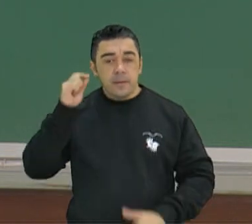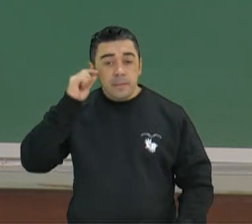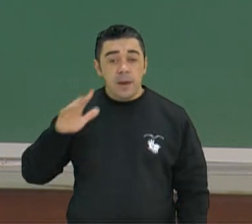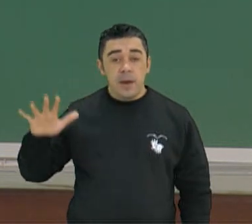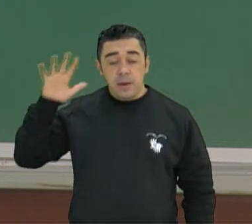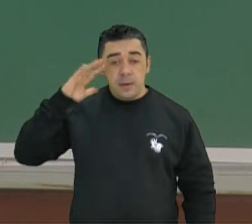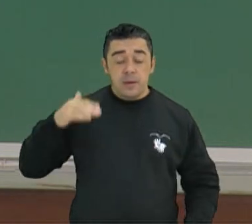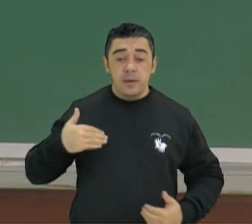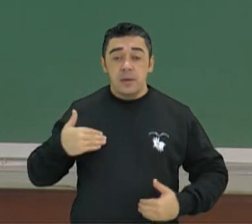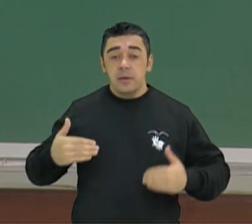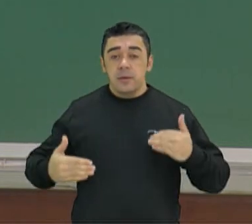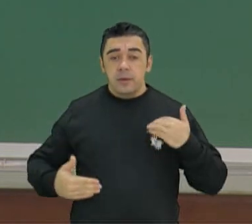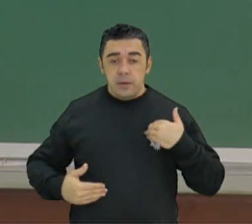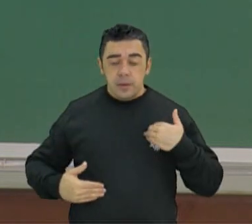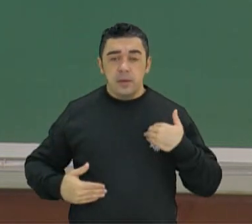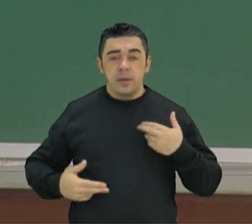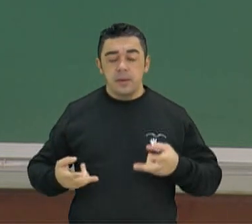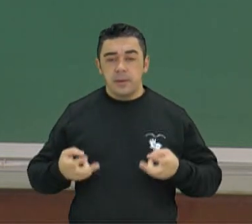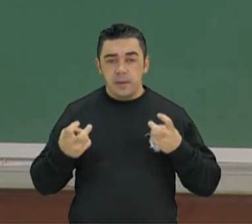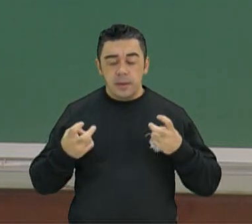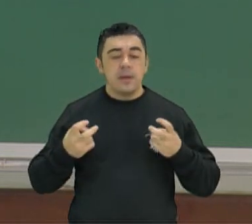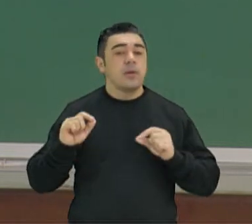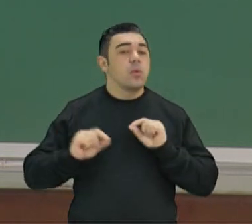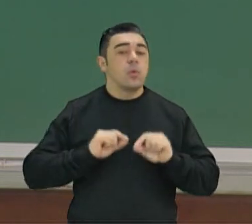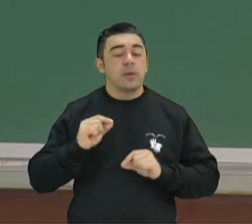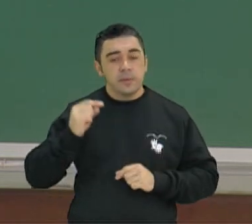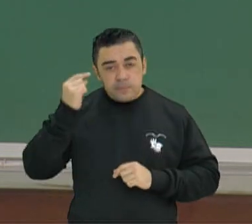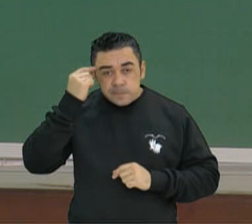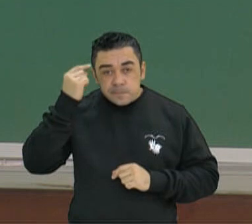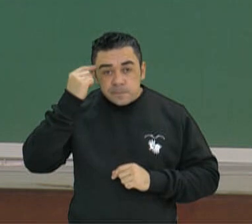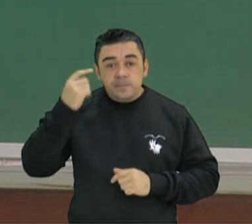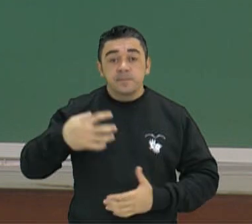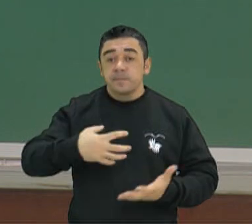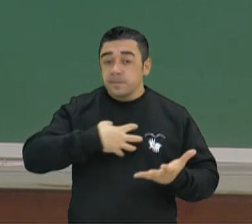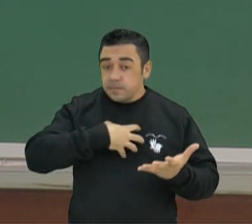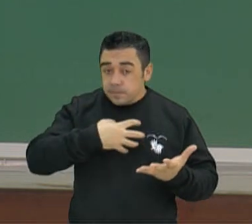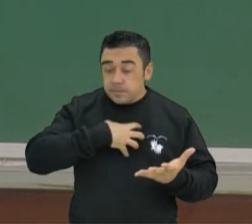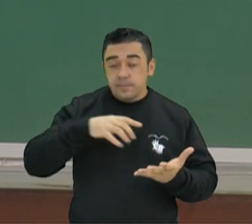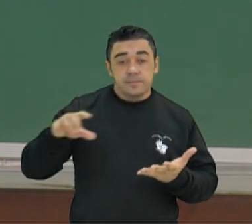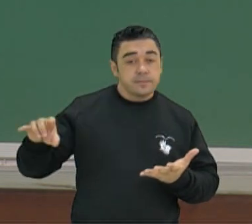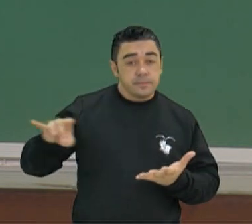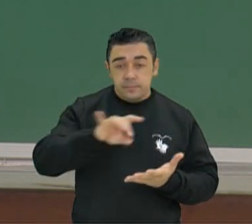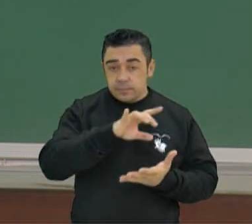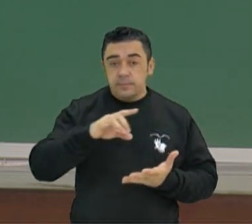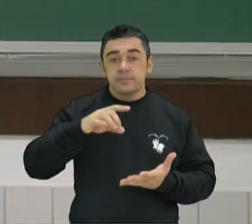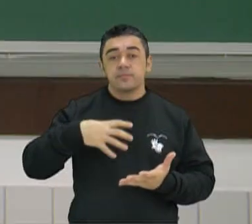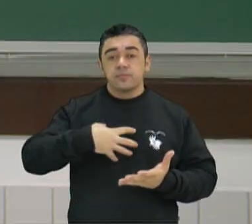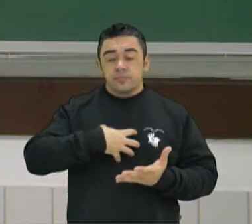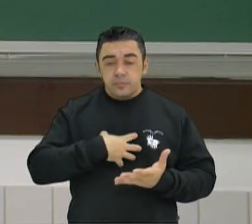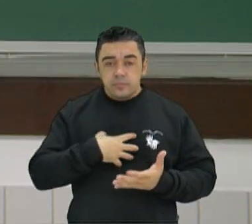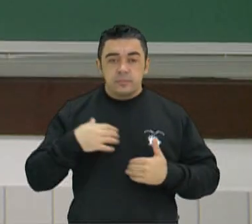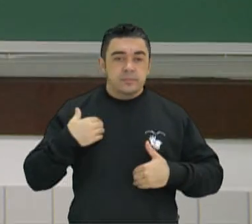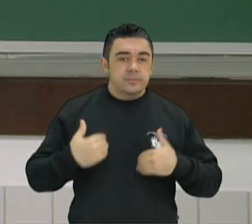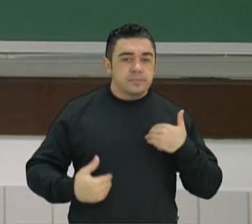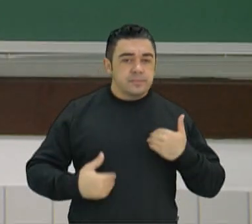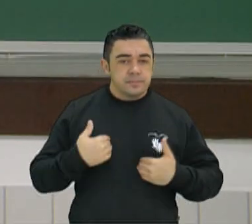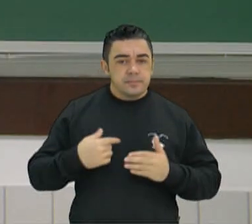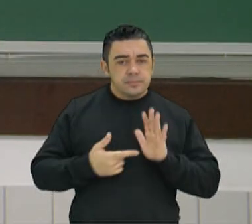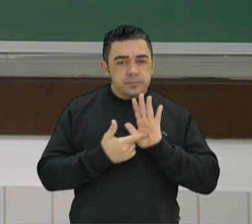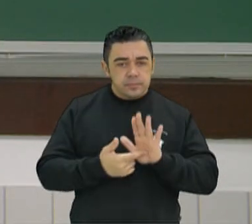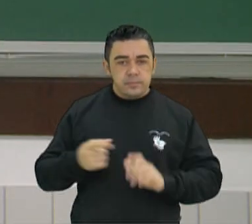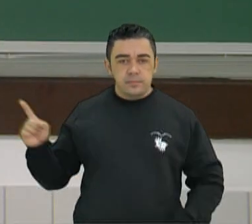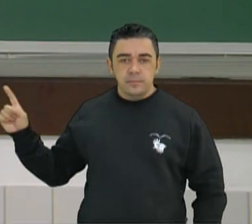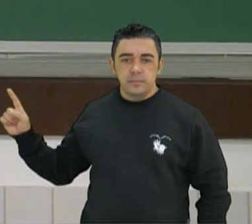corporal é entendida como as percepções, pensamentos e sentimentos de um indivíduo sobre sua forma física. Então, trouxe uma